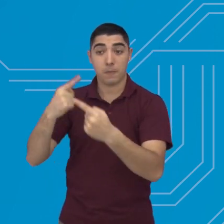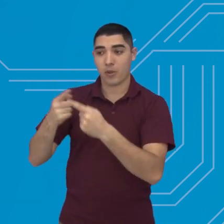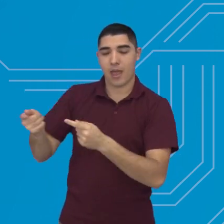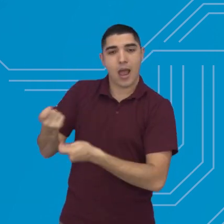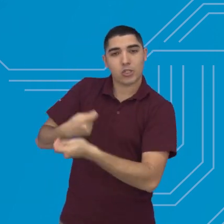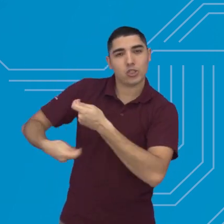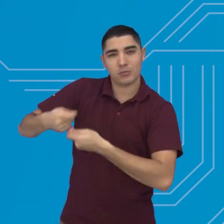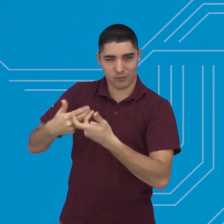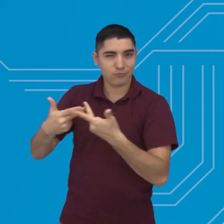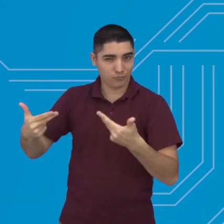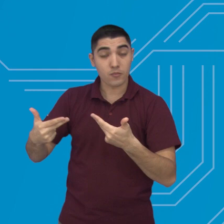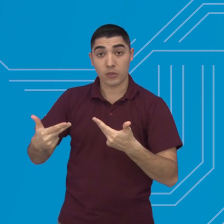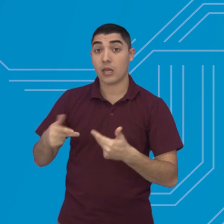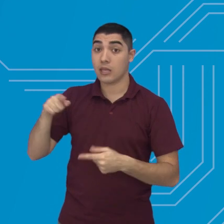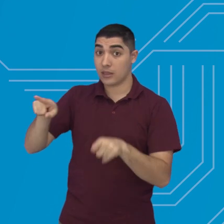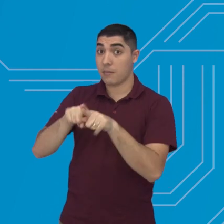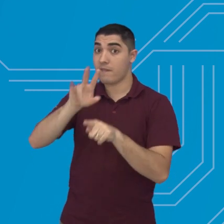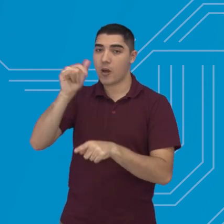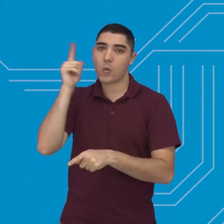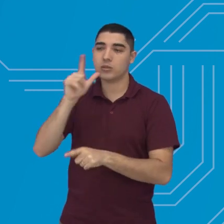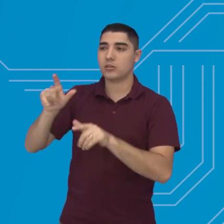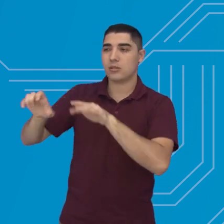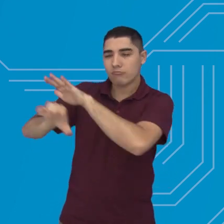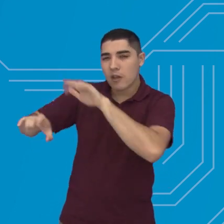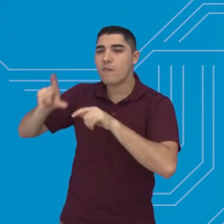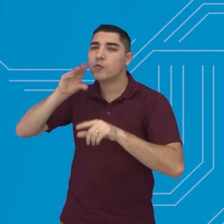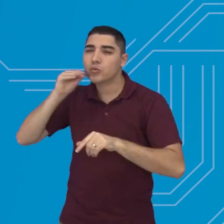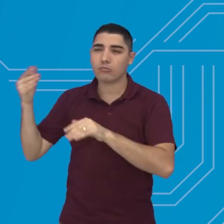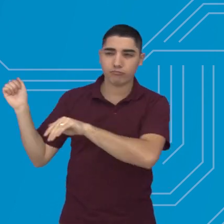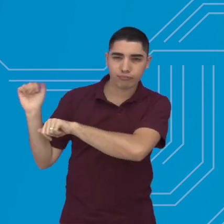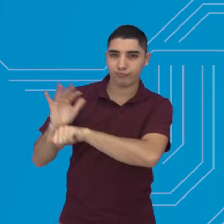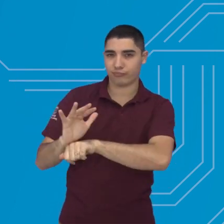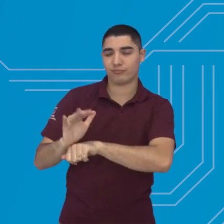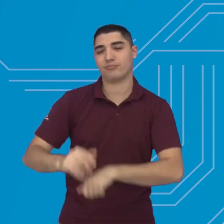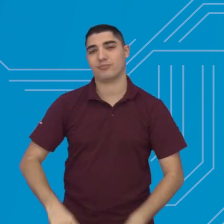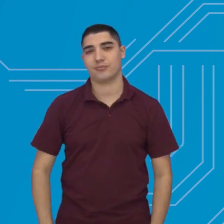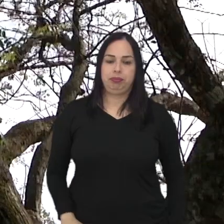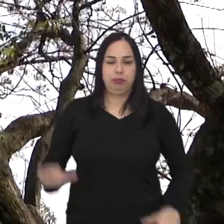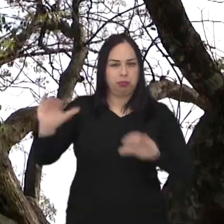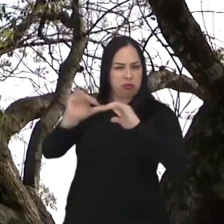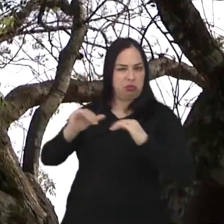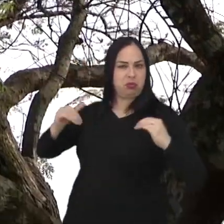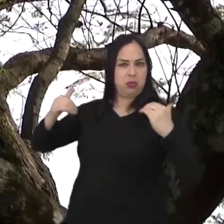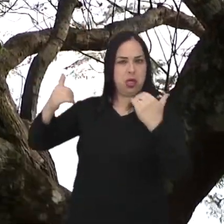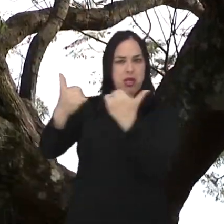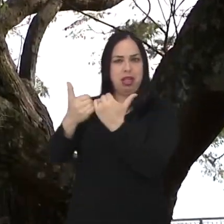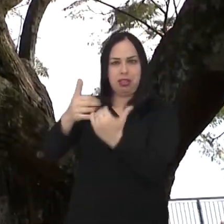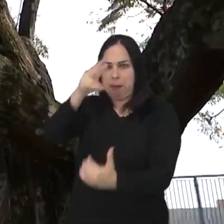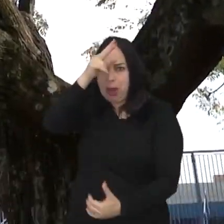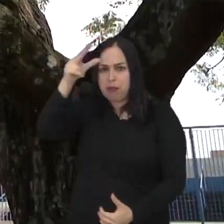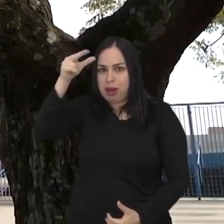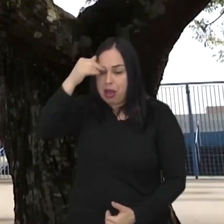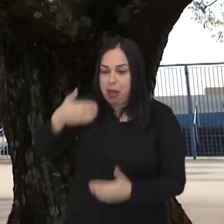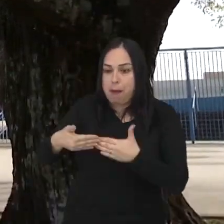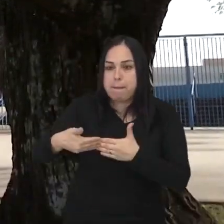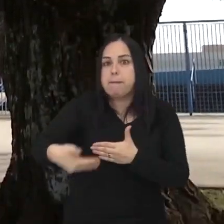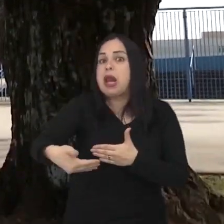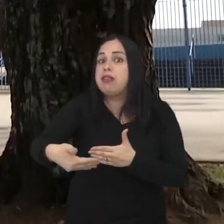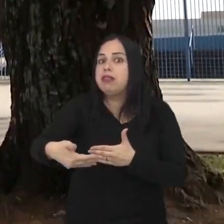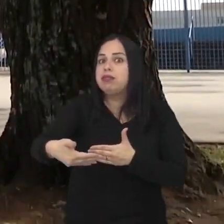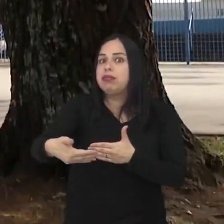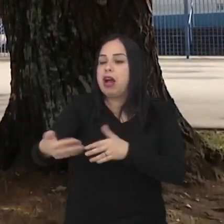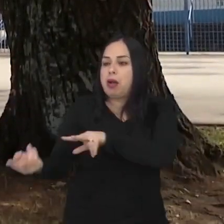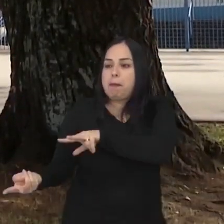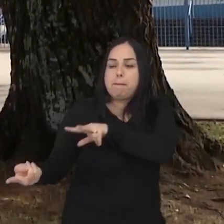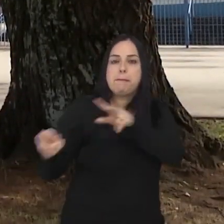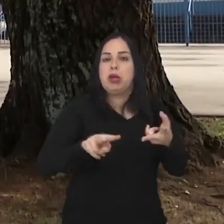uso do espaço e também ajudar na economia, com geração de emprego e renda. O estádio Martins Pereira em breve